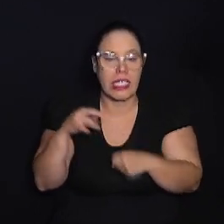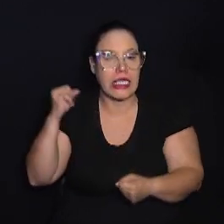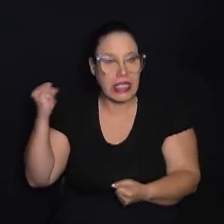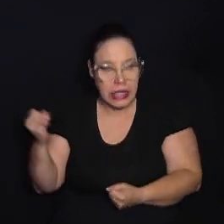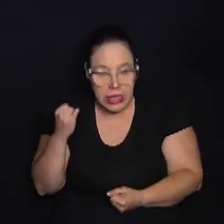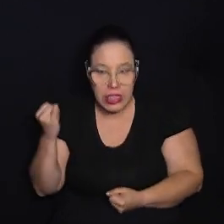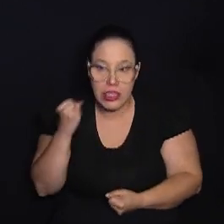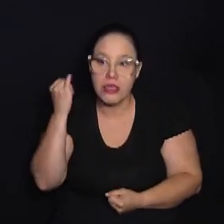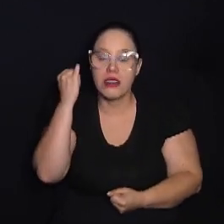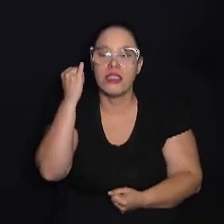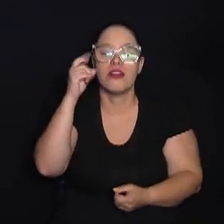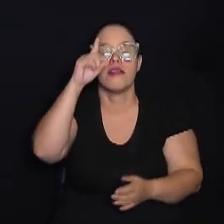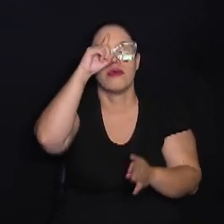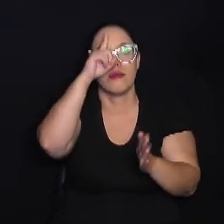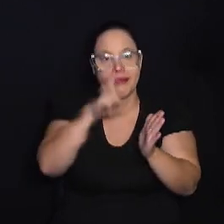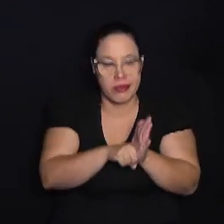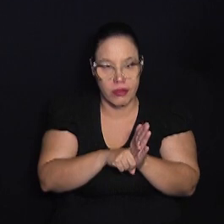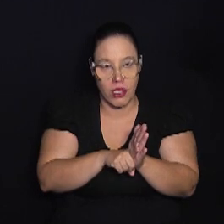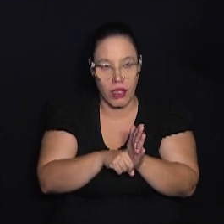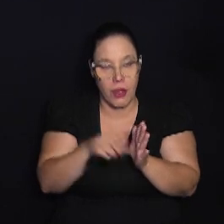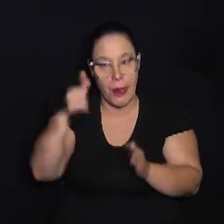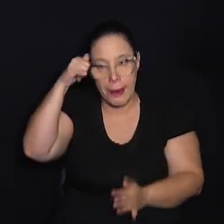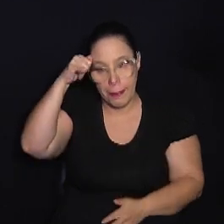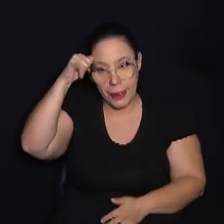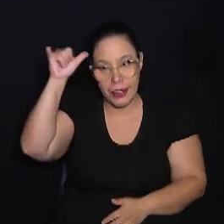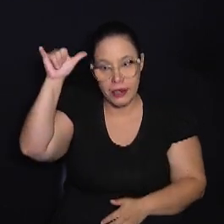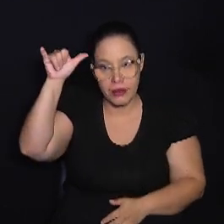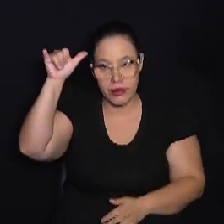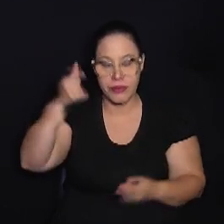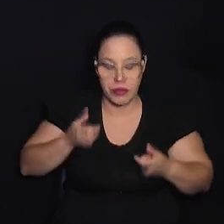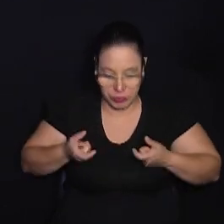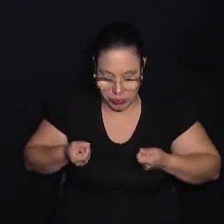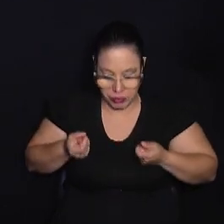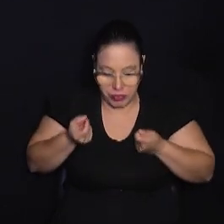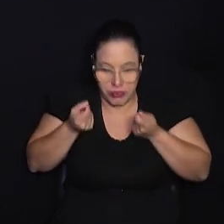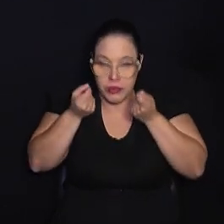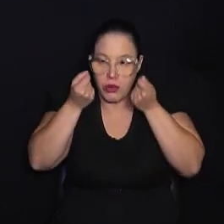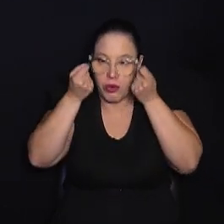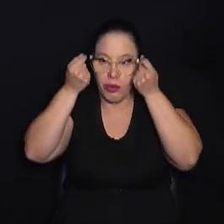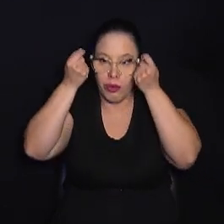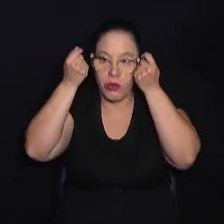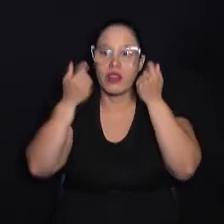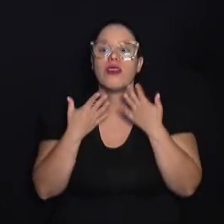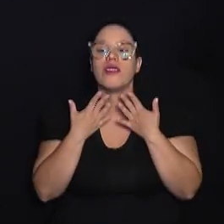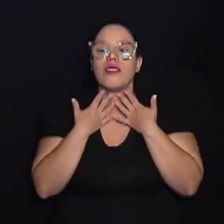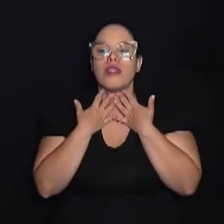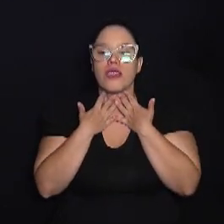né, de fazer esse diagnóstico para a prevenção do câncer de cabeça e pescoço.